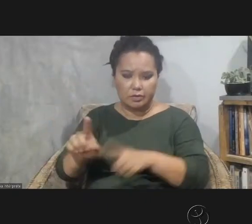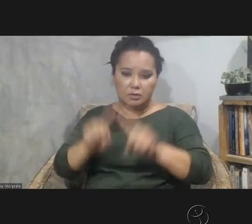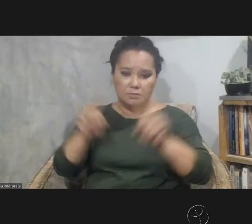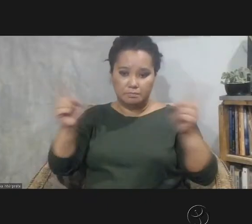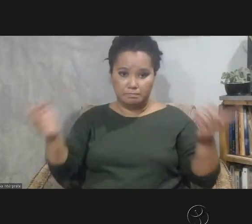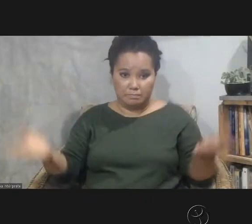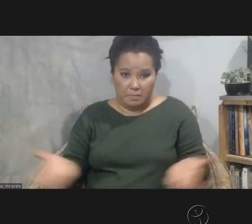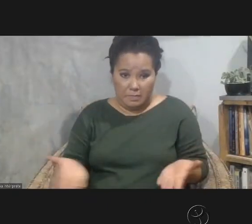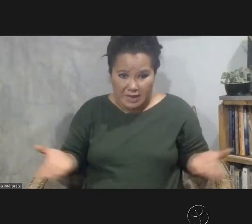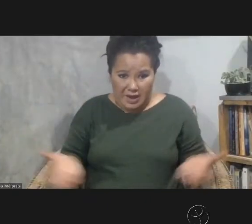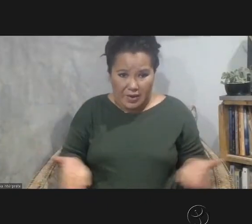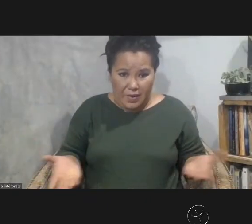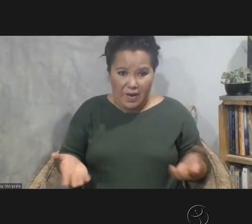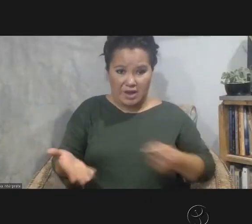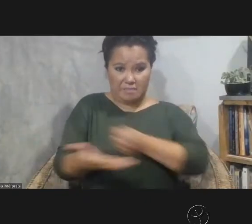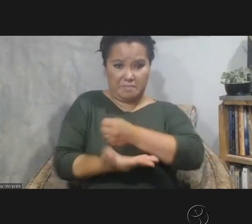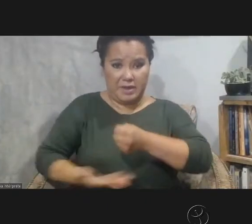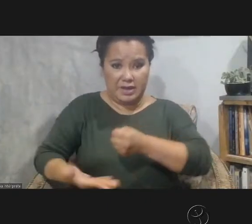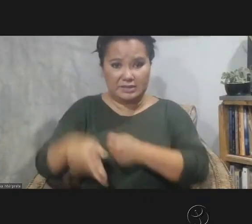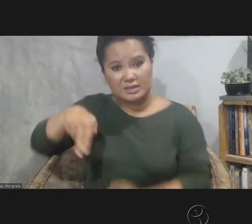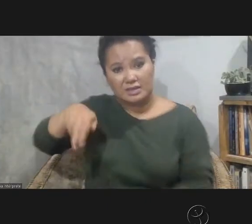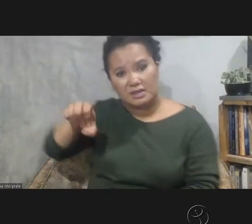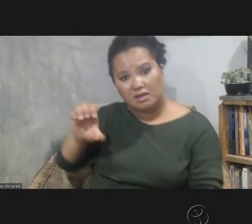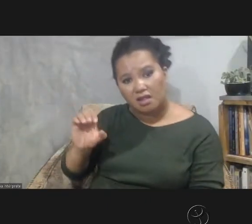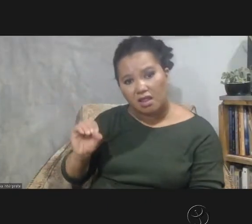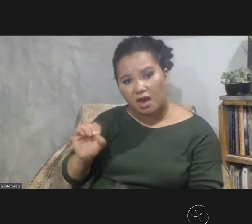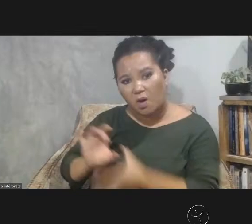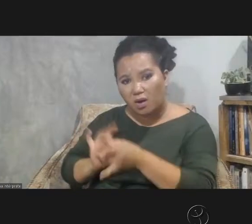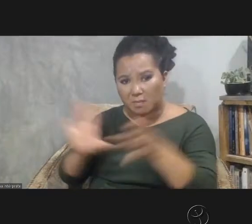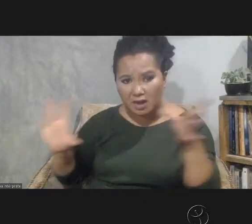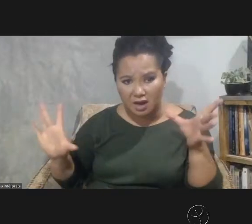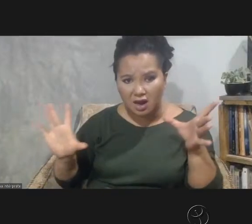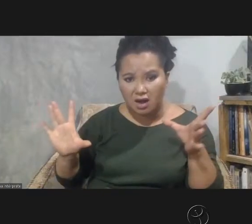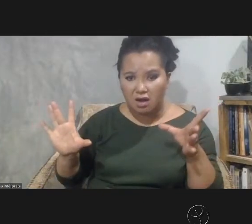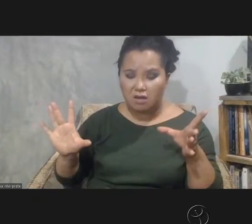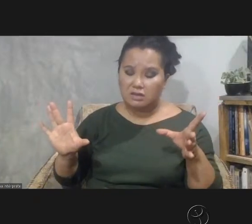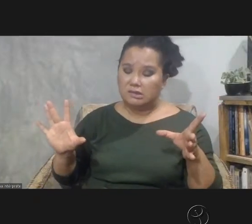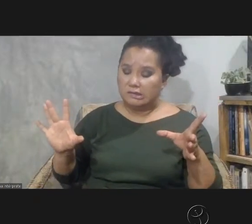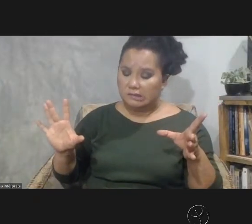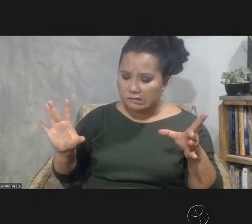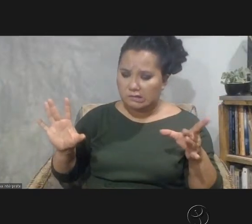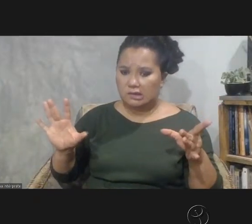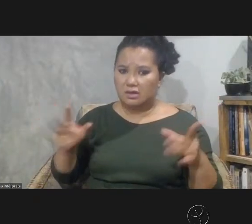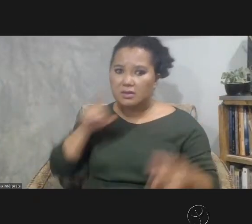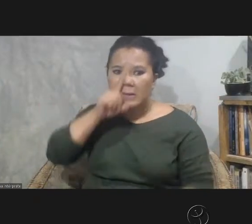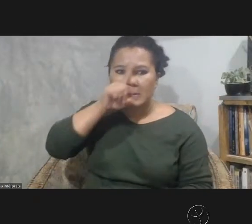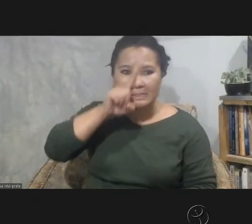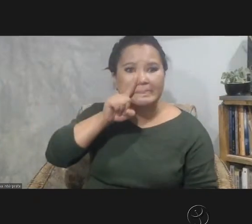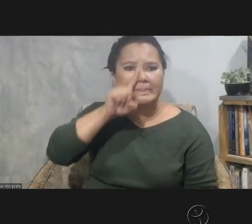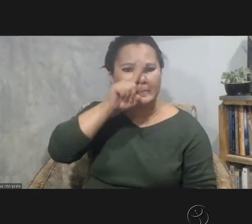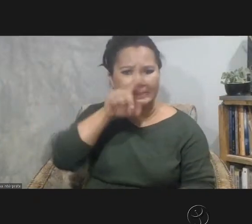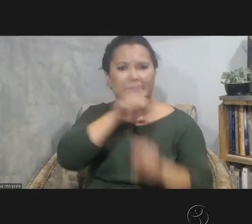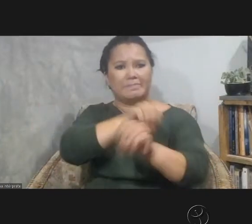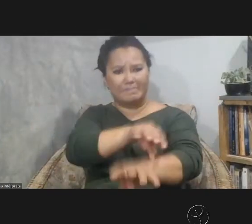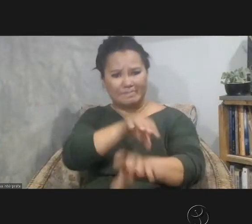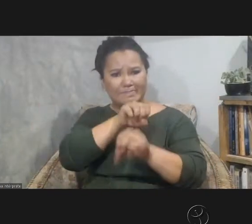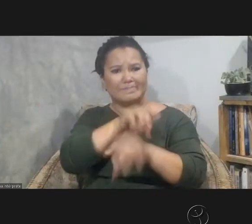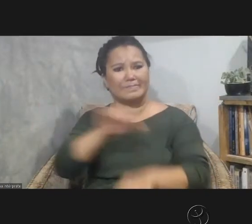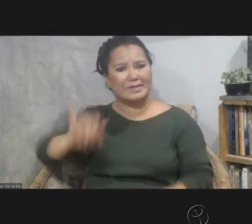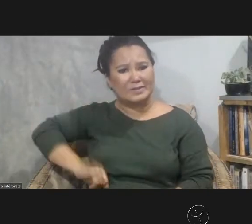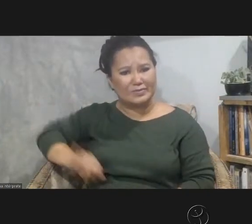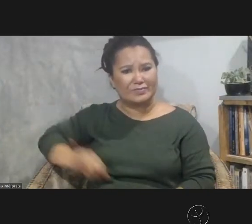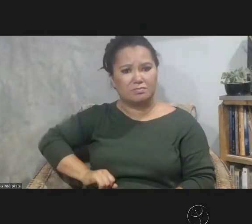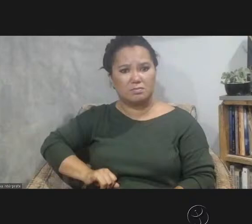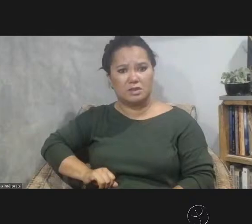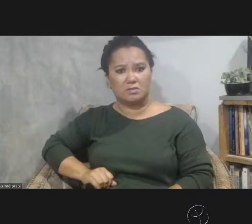neoliberais, a educação pública está em forte ataque. Desde que o governo é o